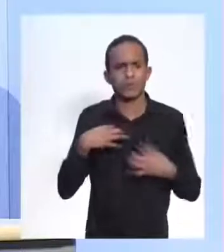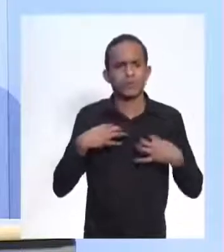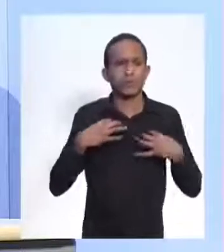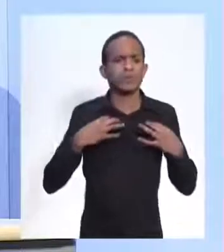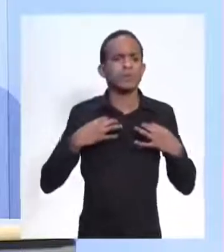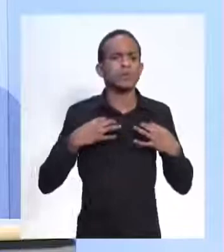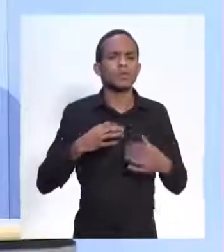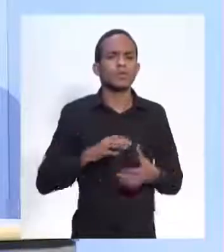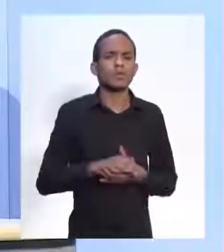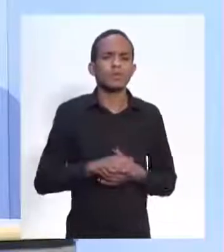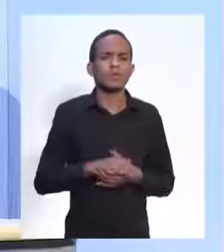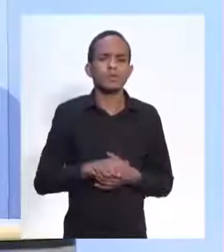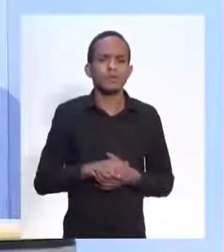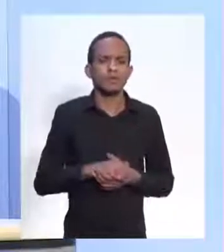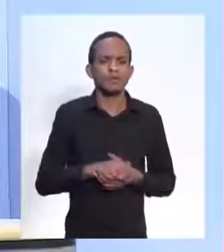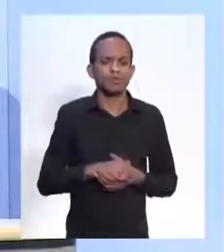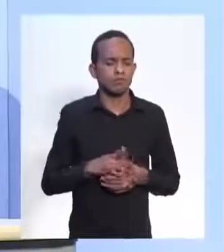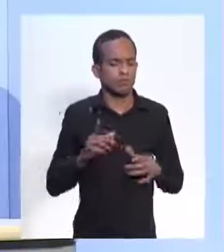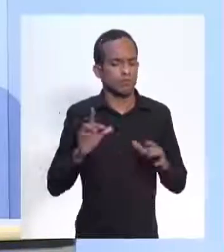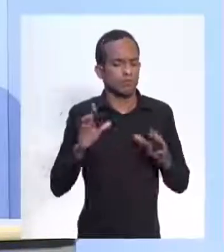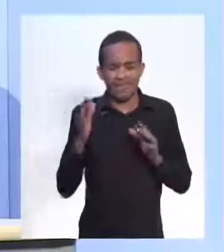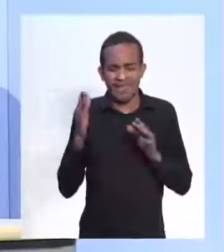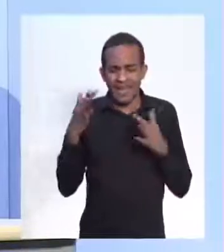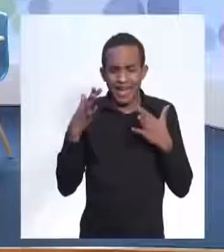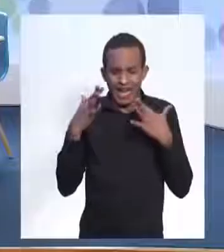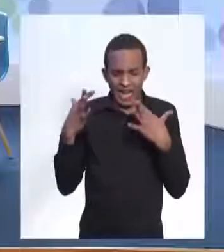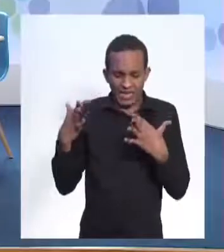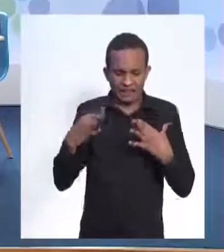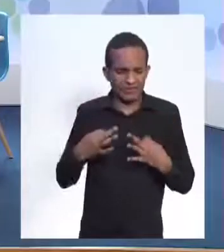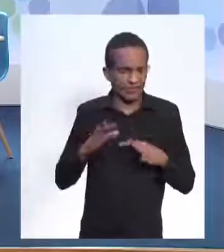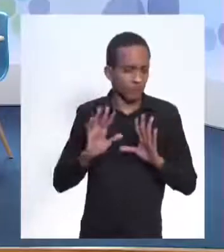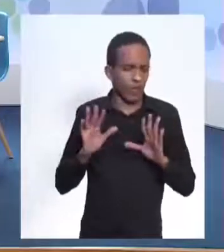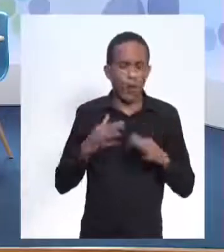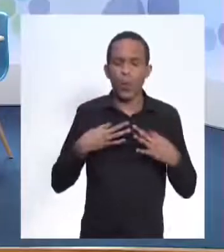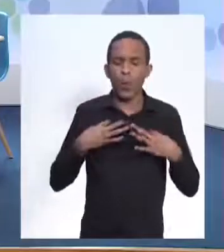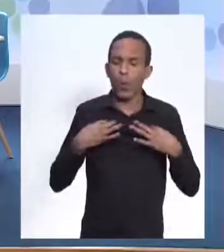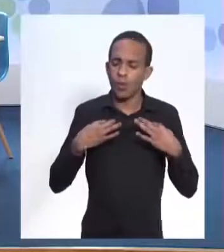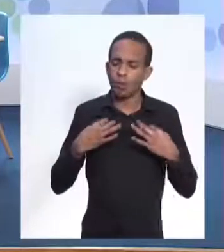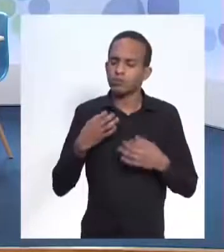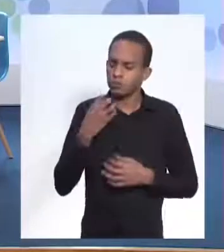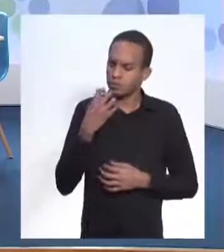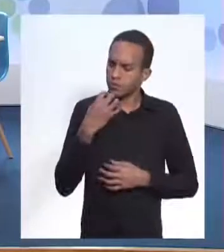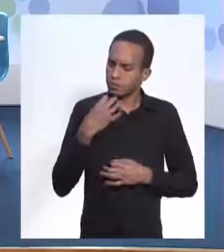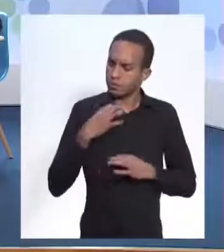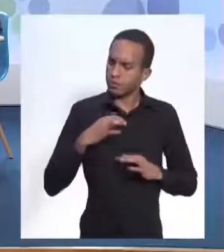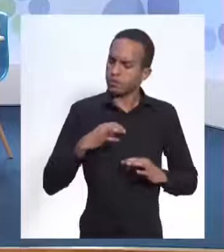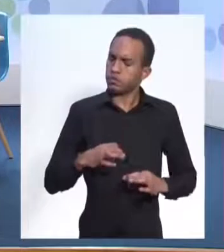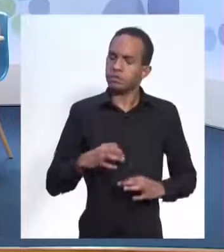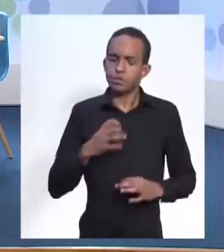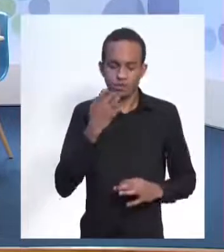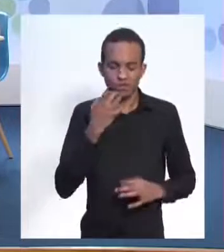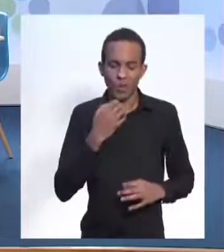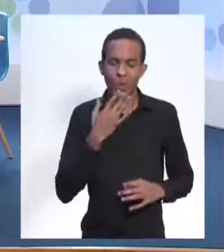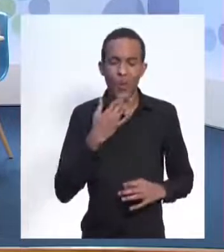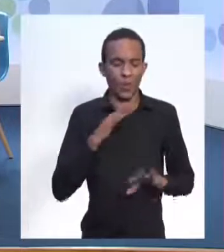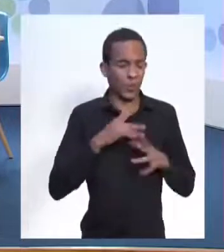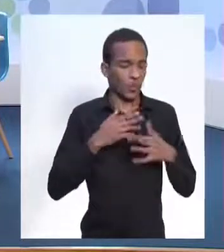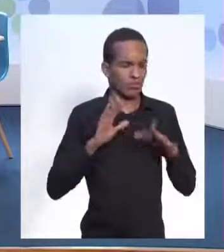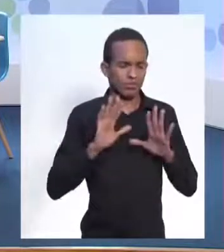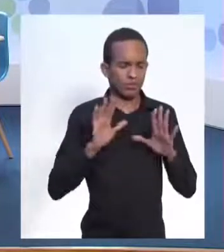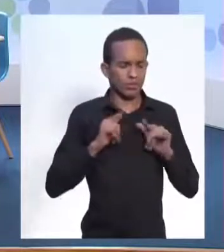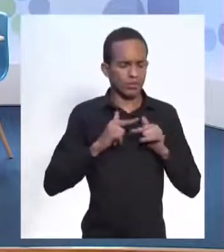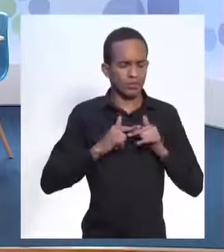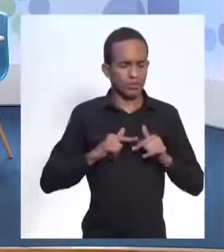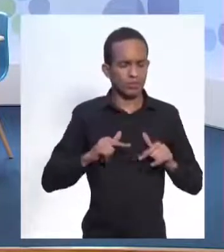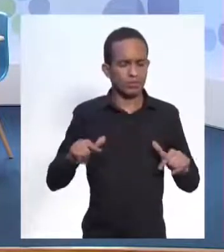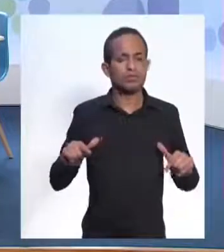gostam de roupas, né, menos chamativas, ou seja, roupas mais clássicas, né, corte mais clássico, menos cores, né, cores mais neutras,